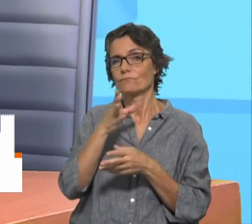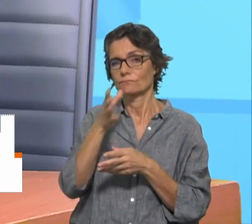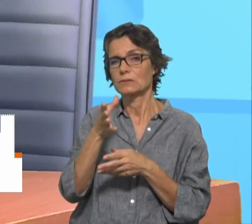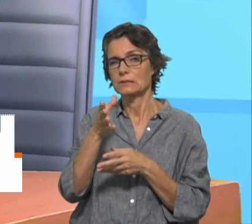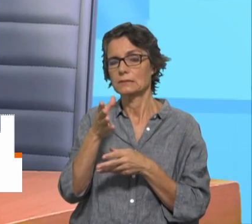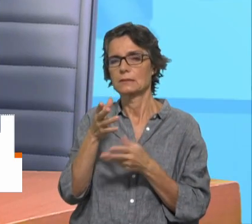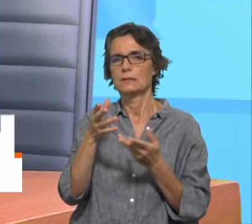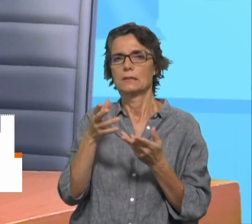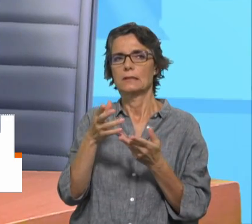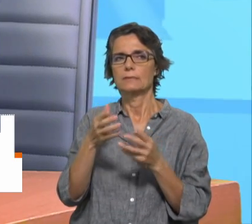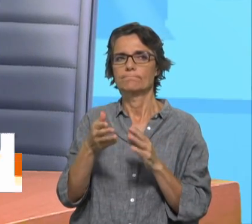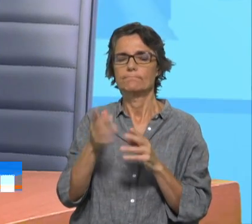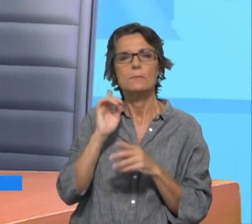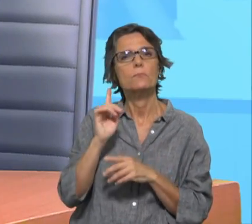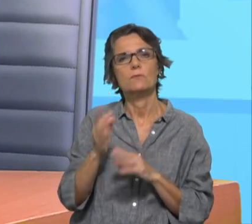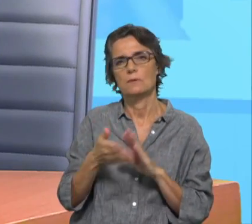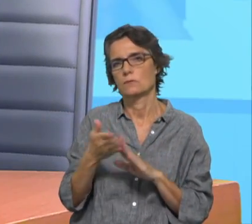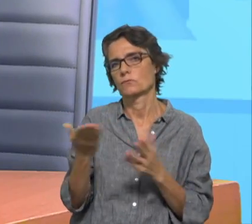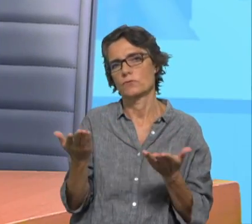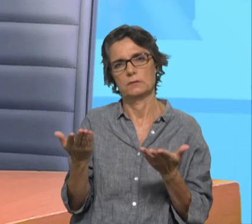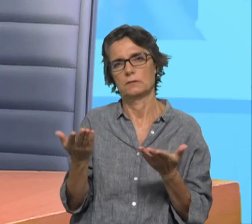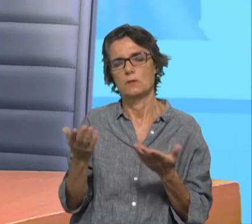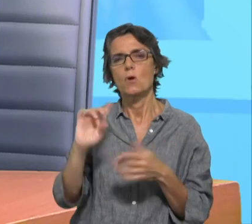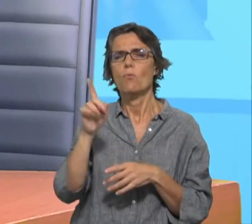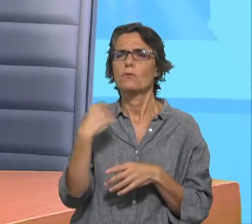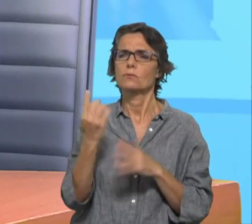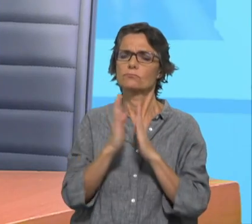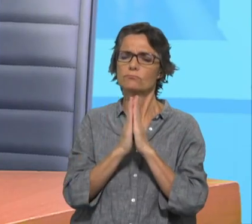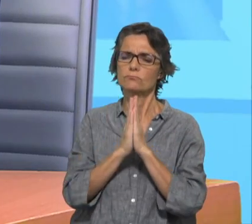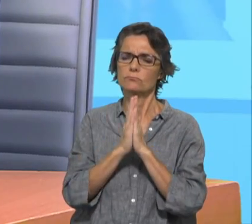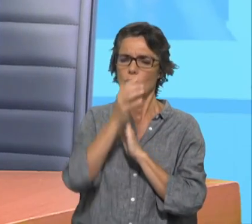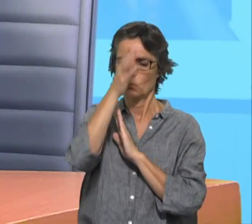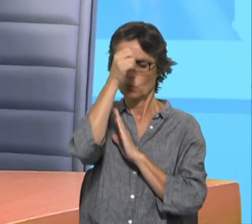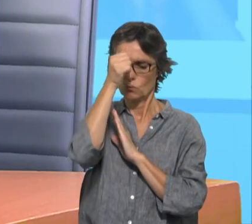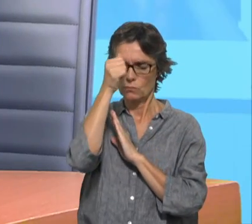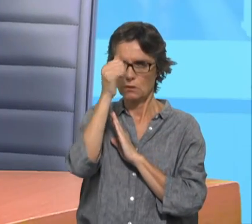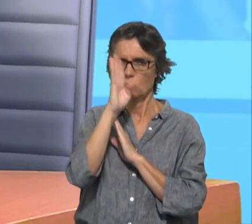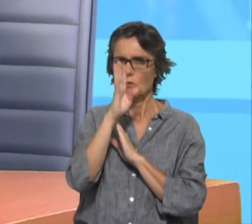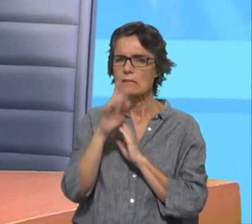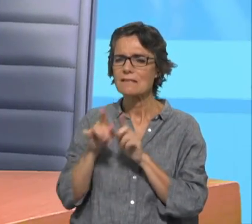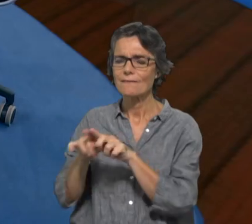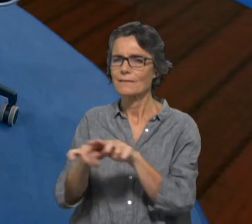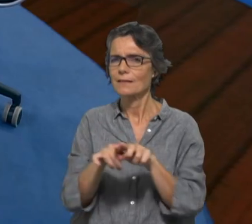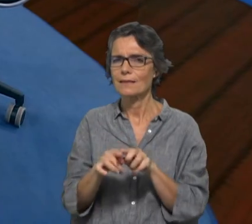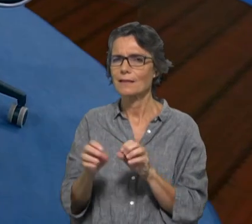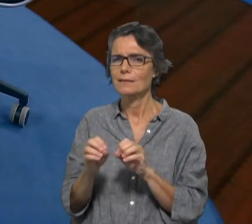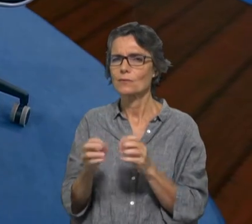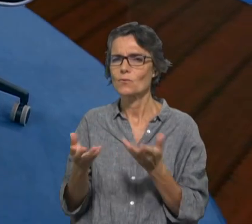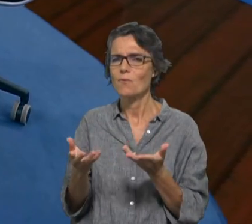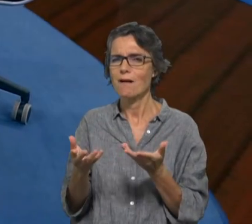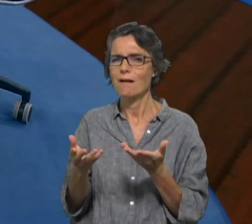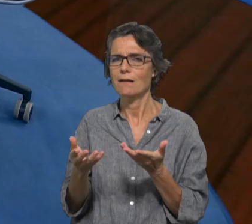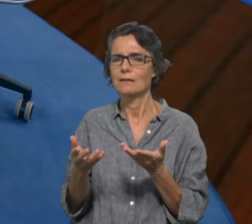de hoje. E sempre que celebramos a Eucaristia, se não for nesta perspectiva também da fraternidade, em que nos